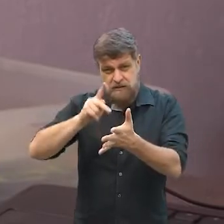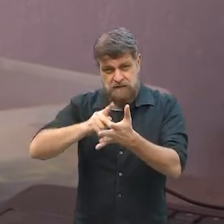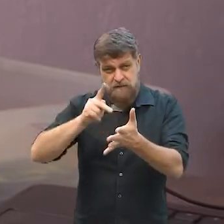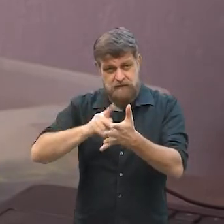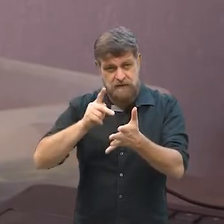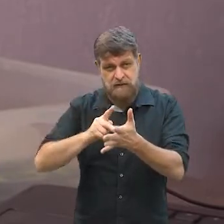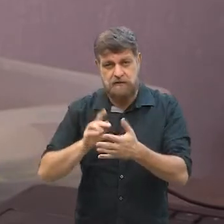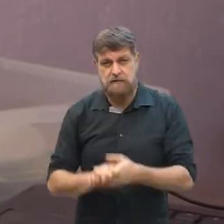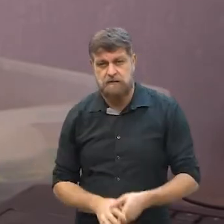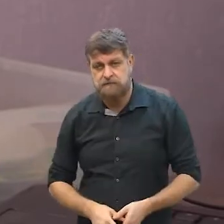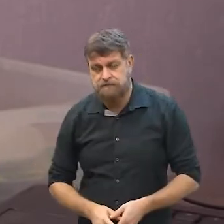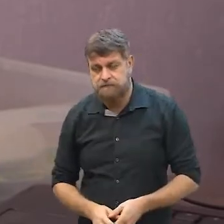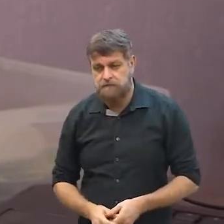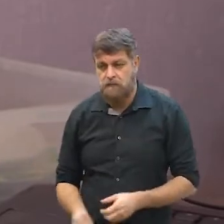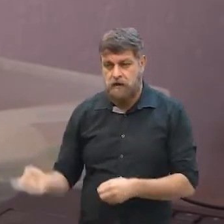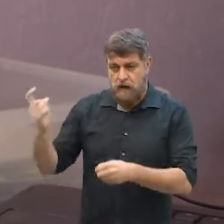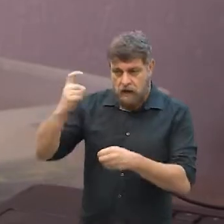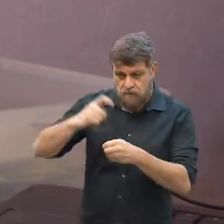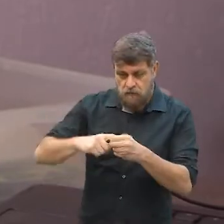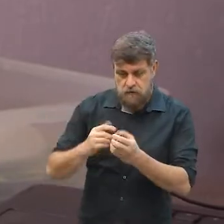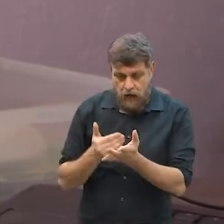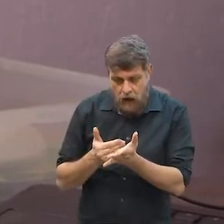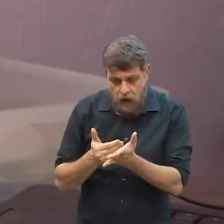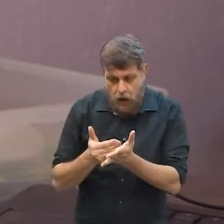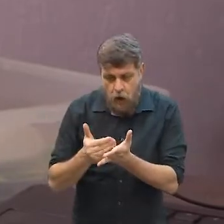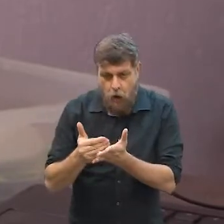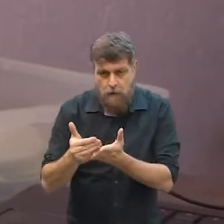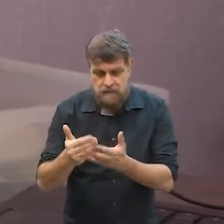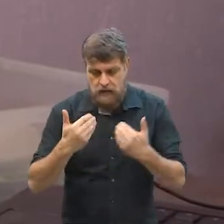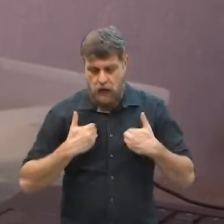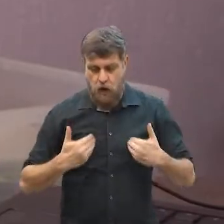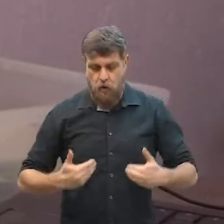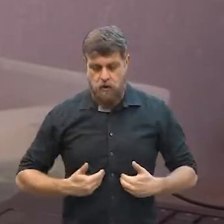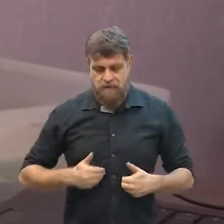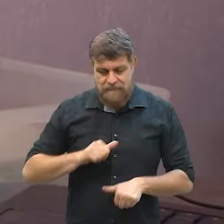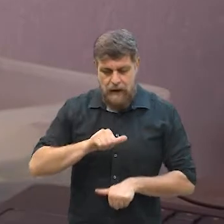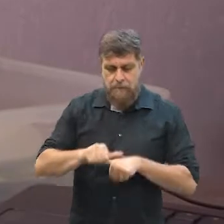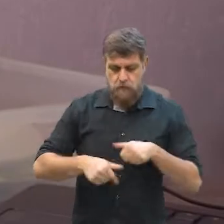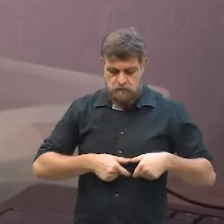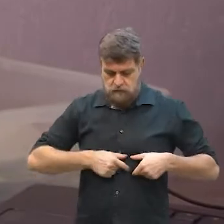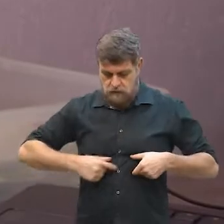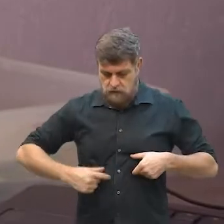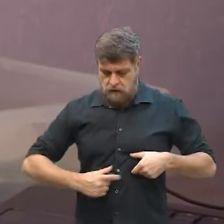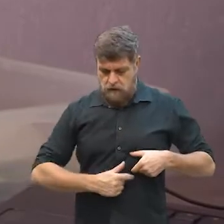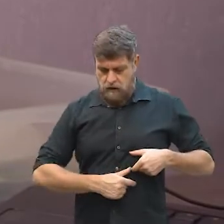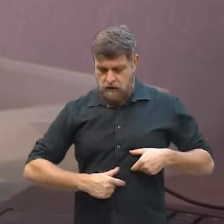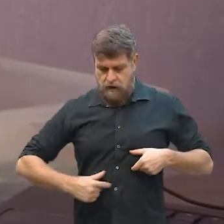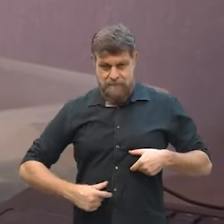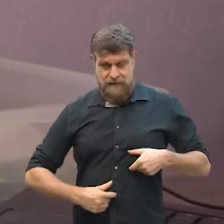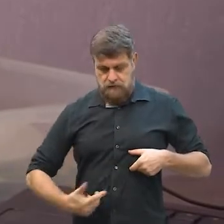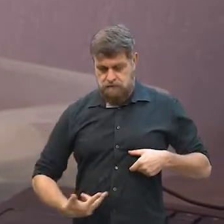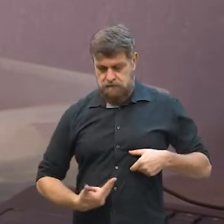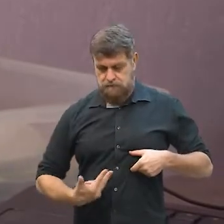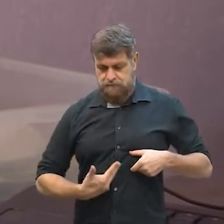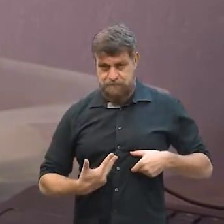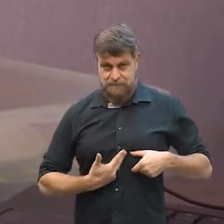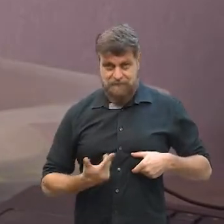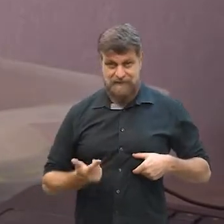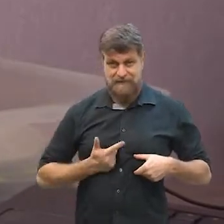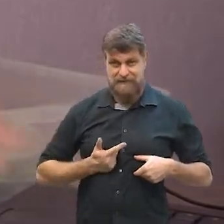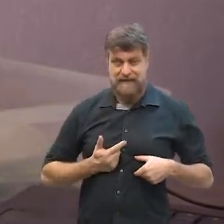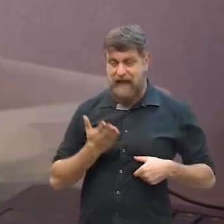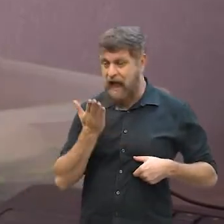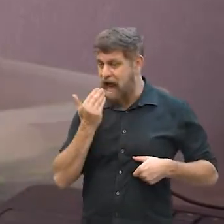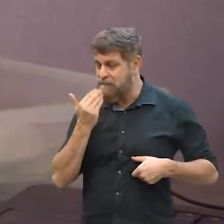reiniciar, resetar tudo, né? Porque vai ter uma alteração do aparelho digestivo, talvez intolerâncias